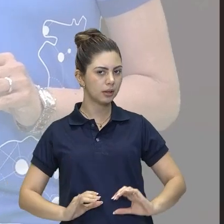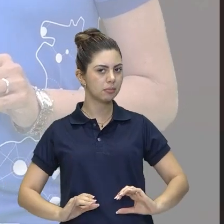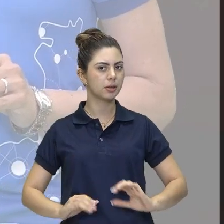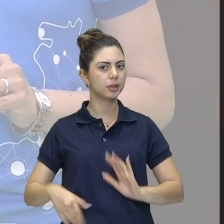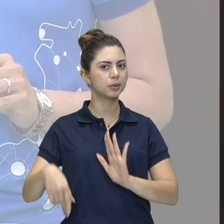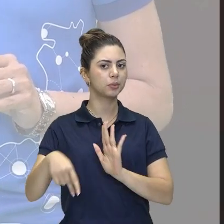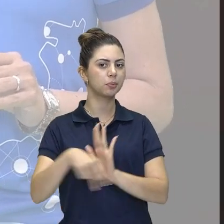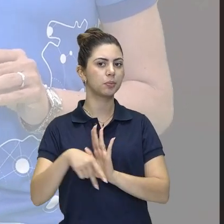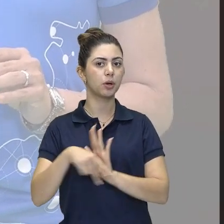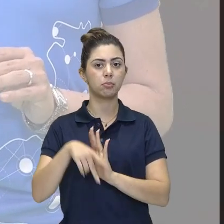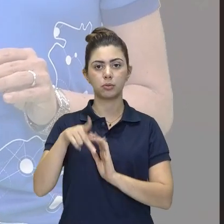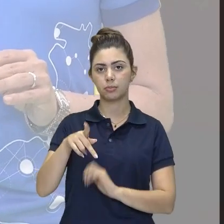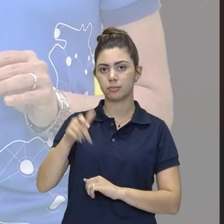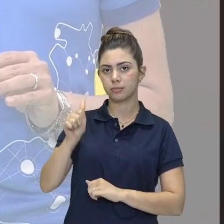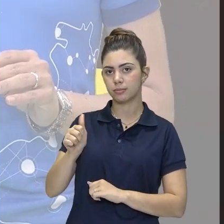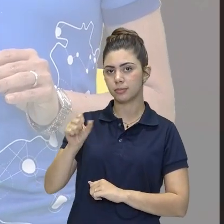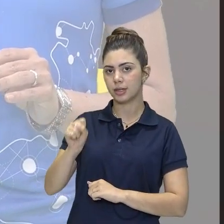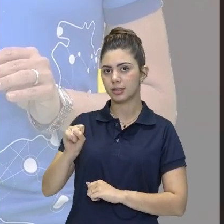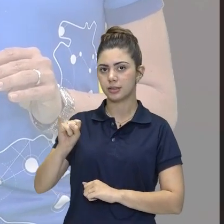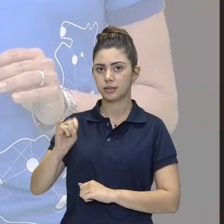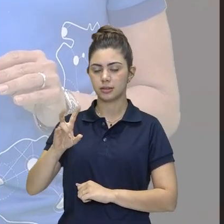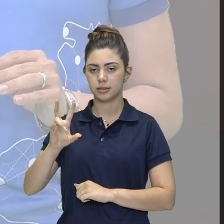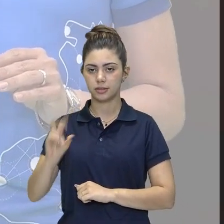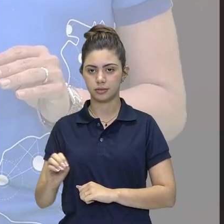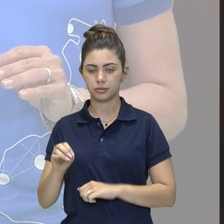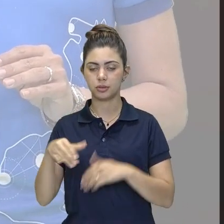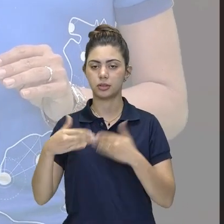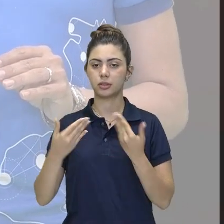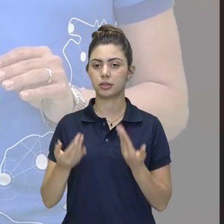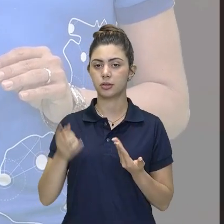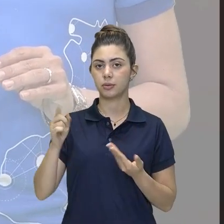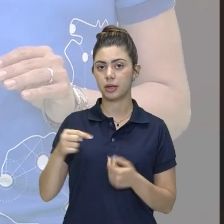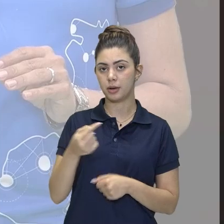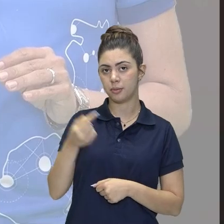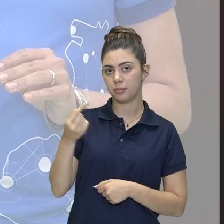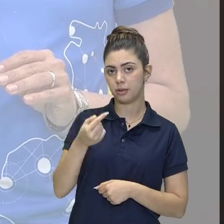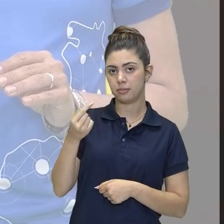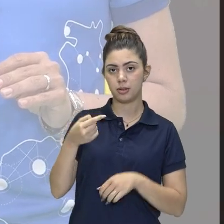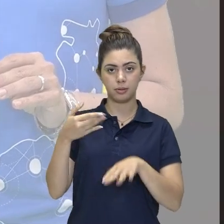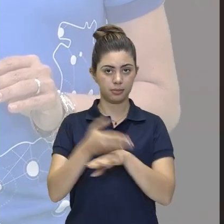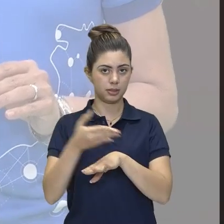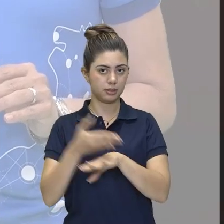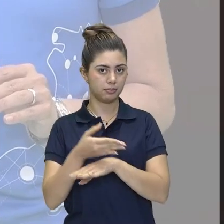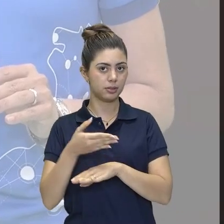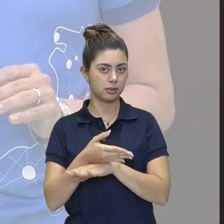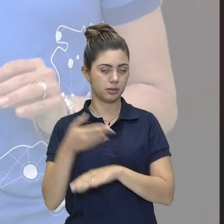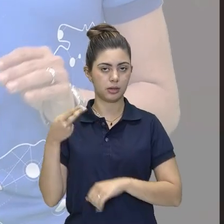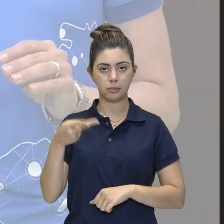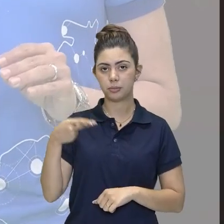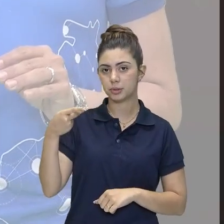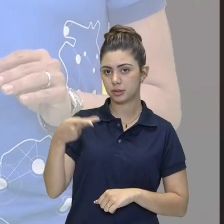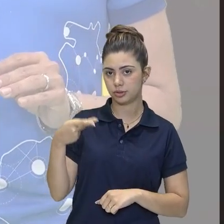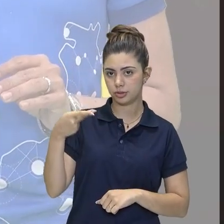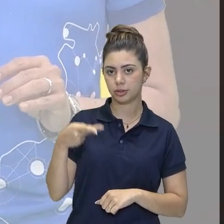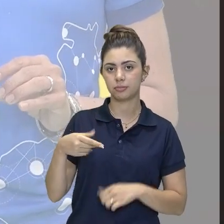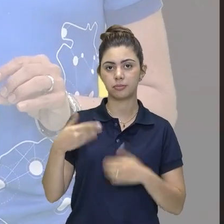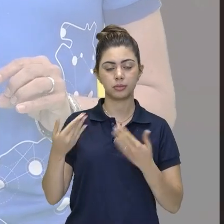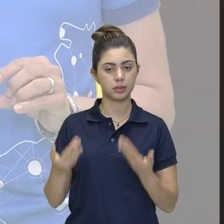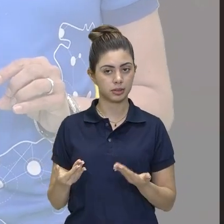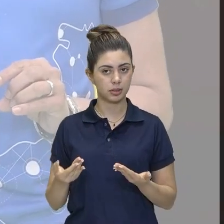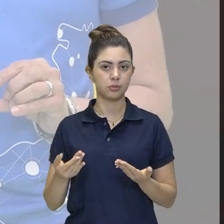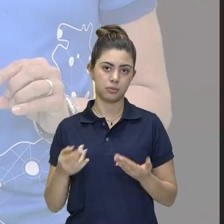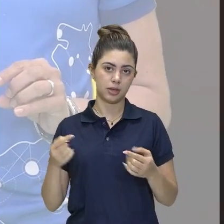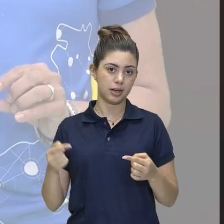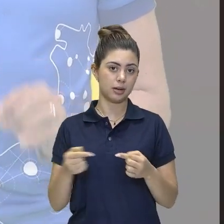tipicamente passivos que definem o primeiro nível de participação política, que é a presença, de